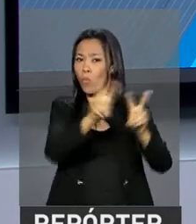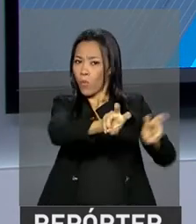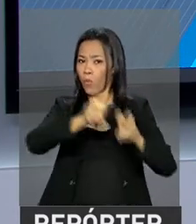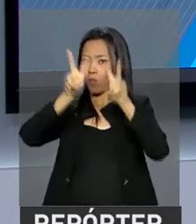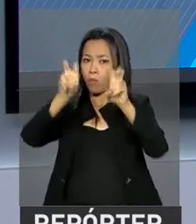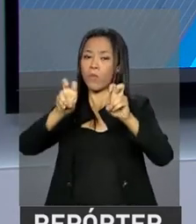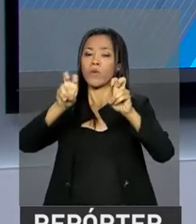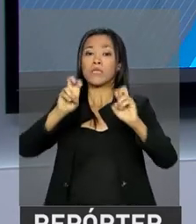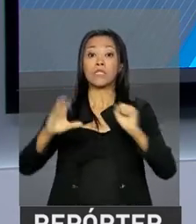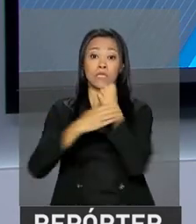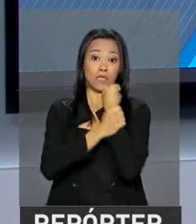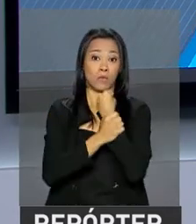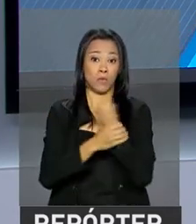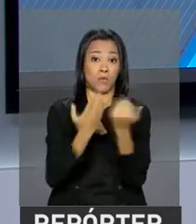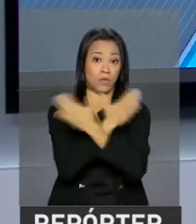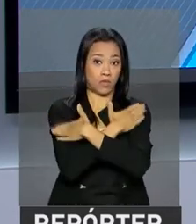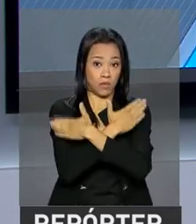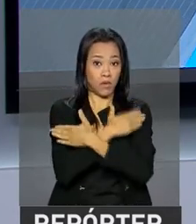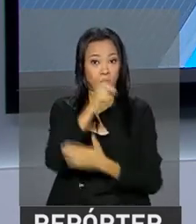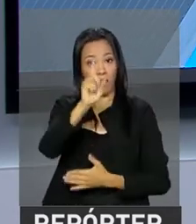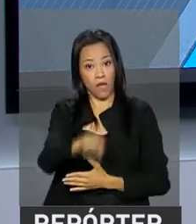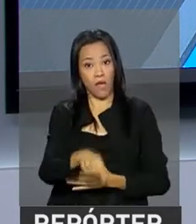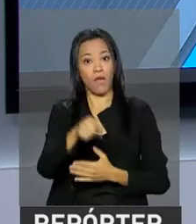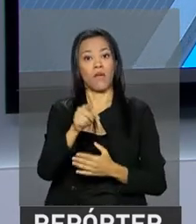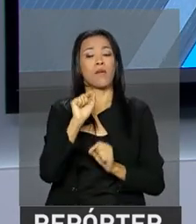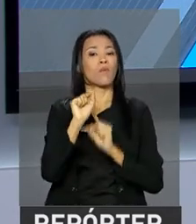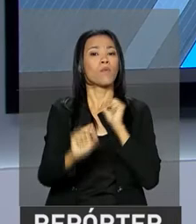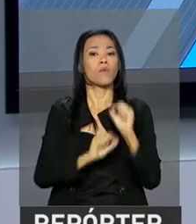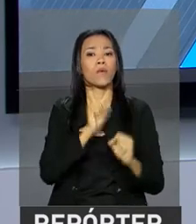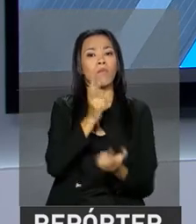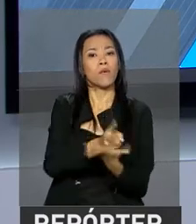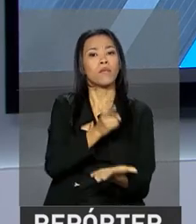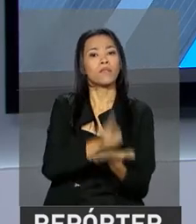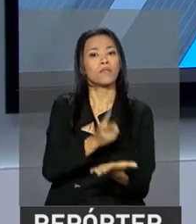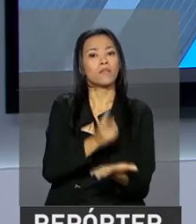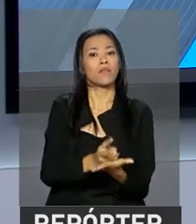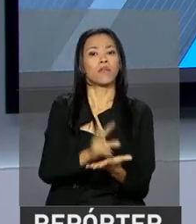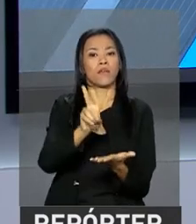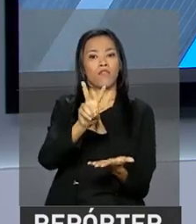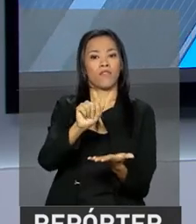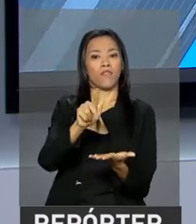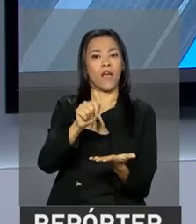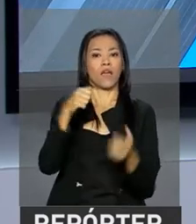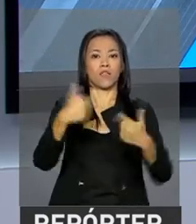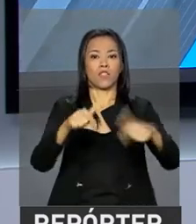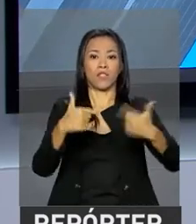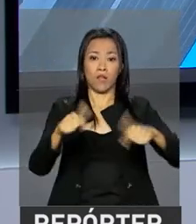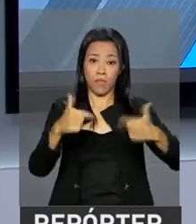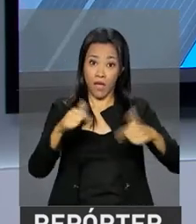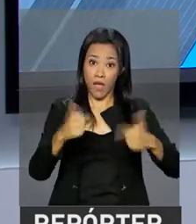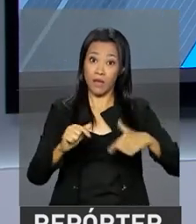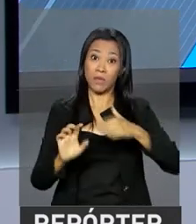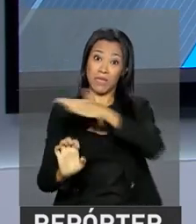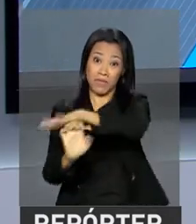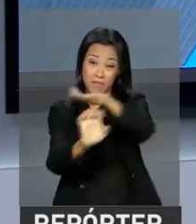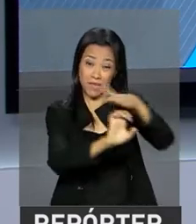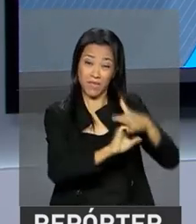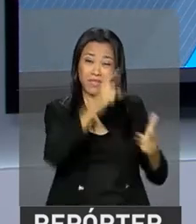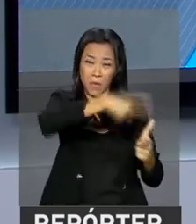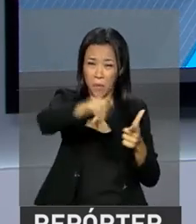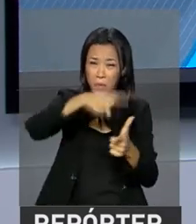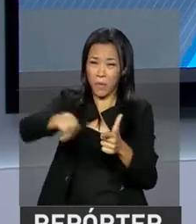Seguro Emprego, destinado à manutenção de vagas de trabalho em empresas com dificuldade